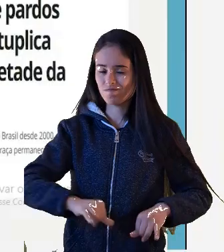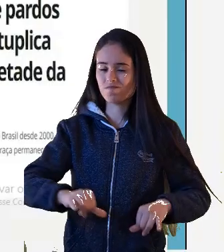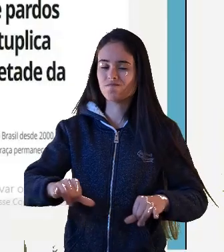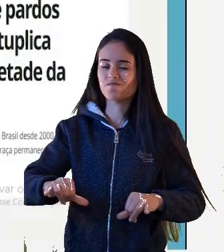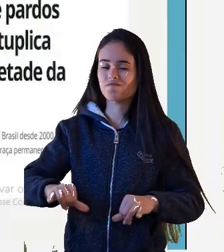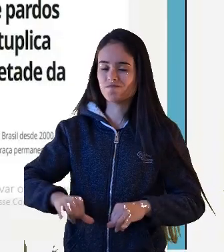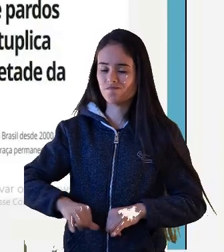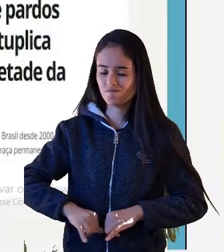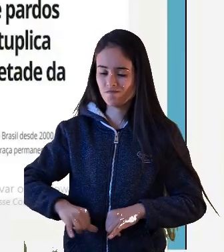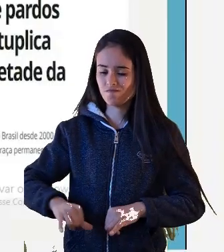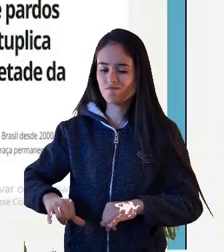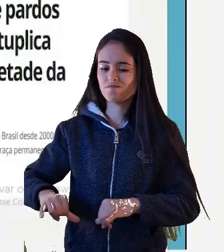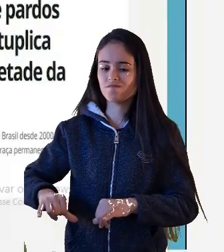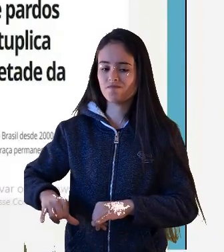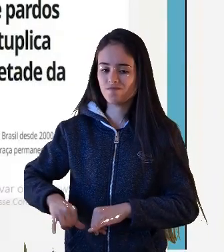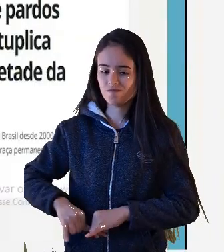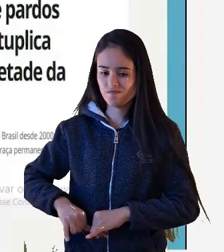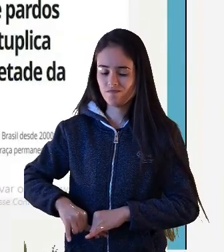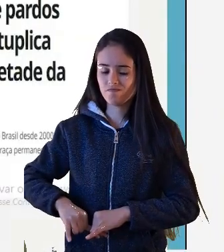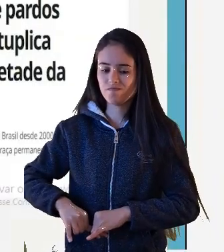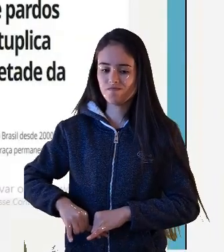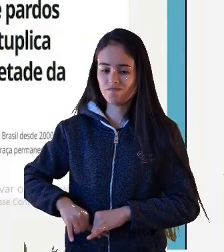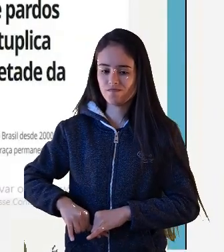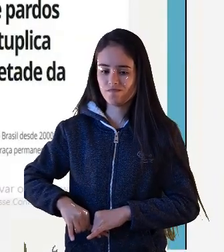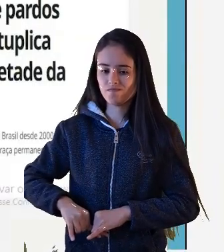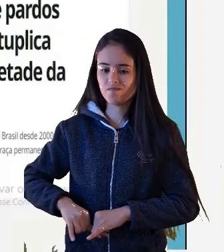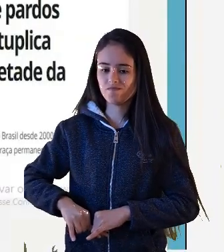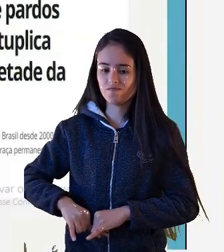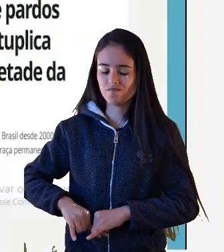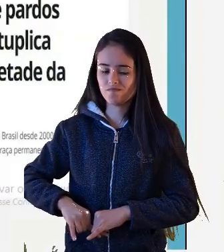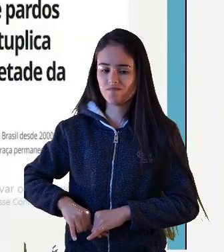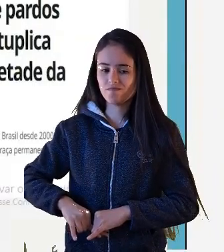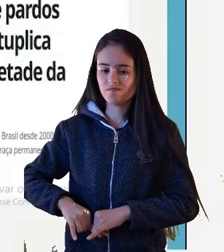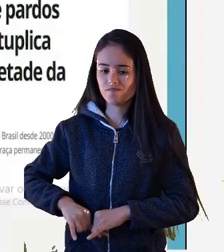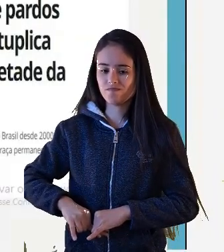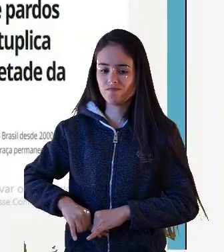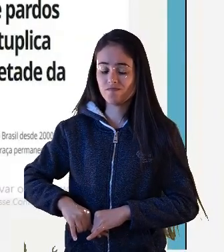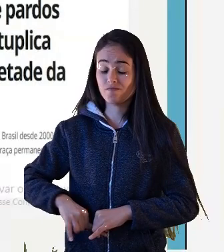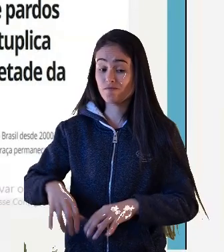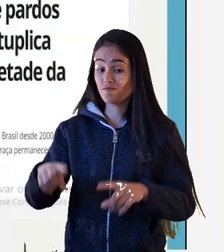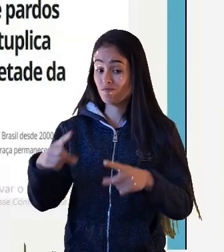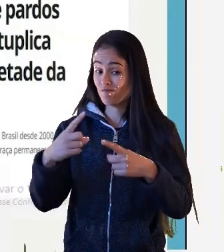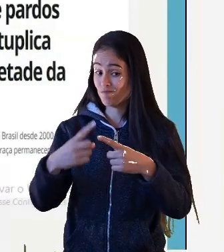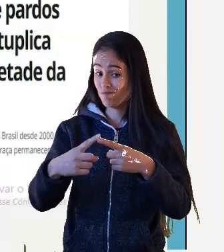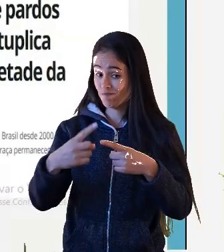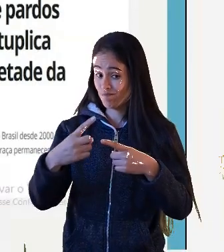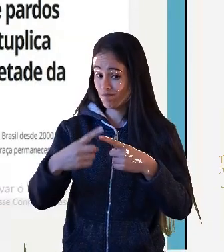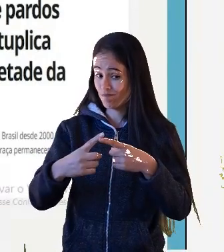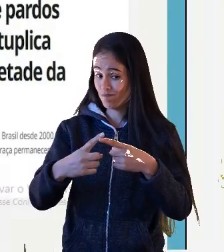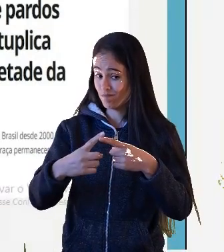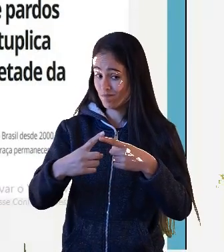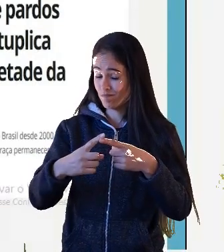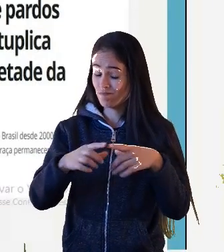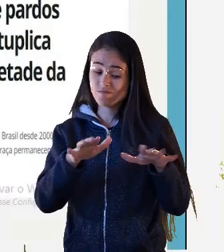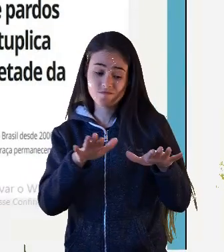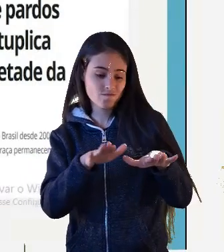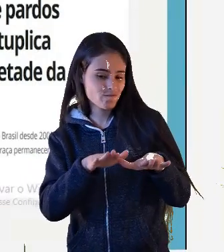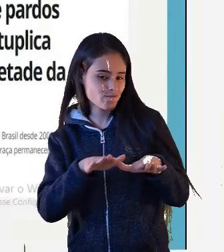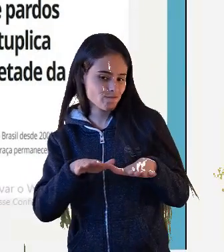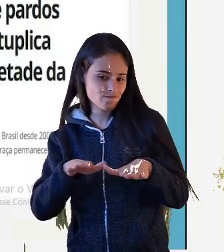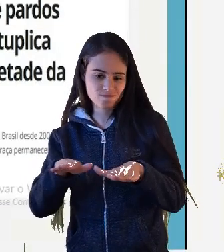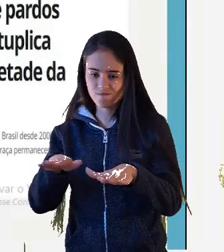vocês verem que lá de 26 de fevereiro, que é quando saiu essa pesquisa sobre a questão da educação, né,